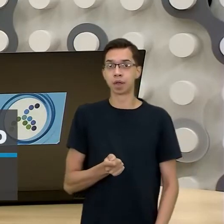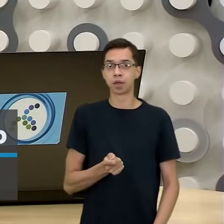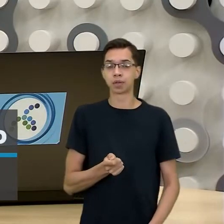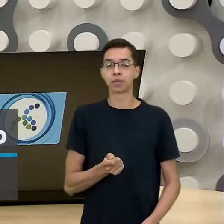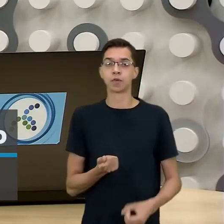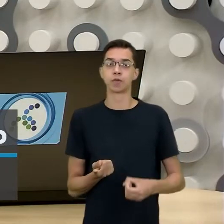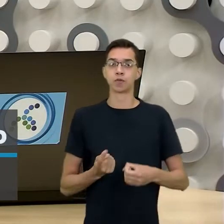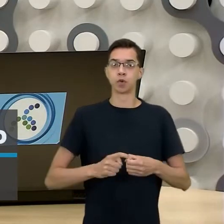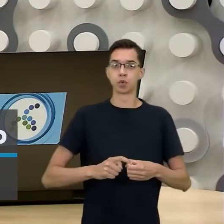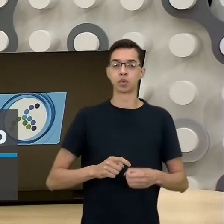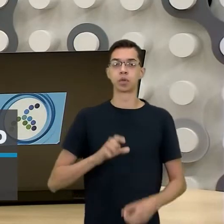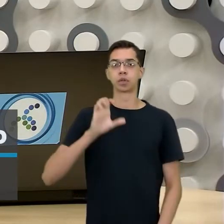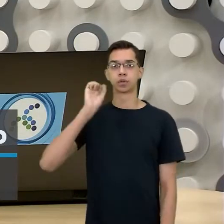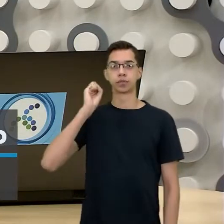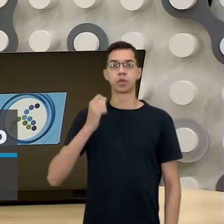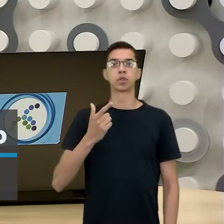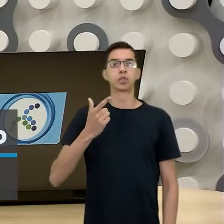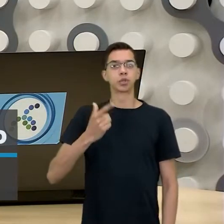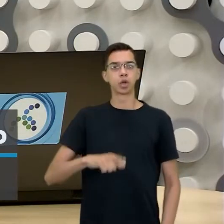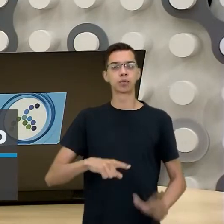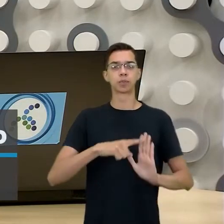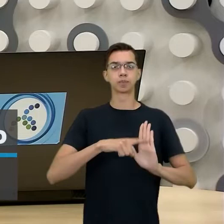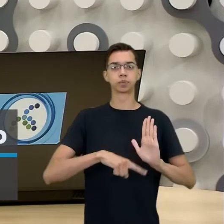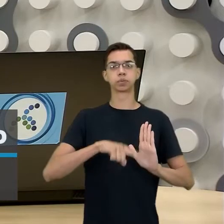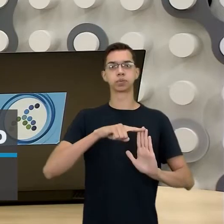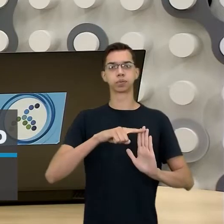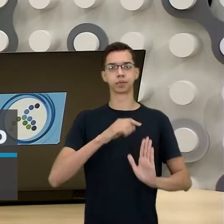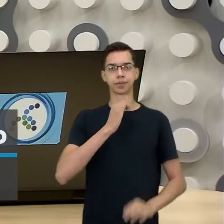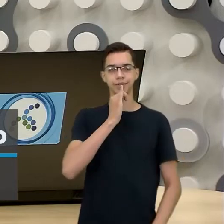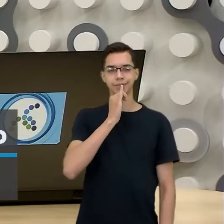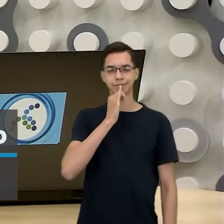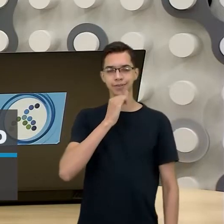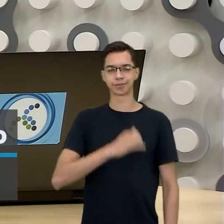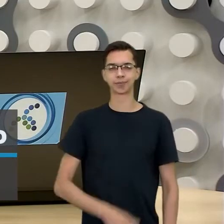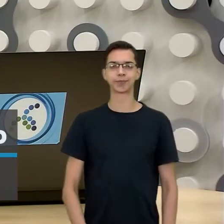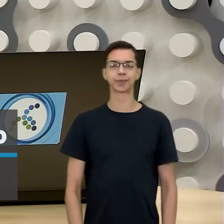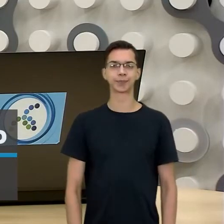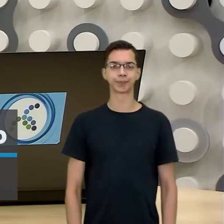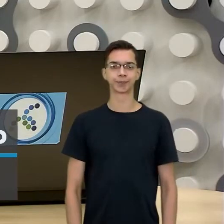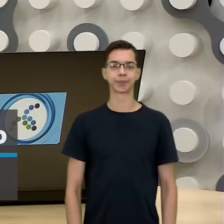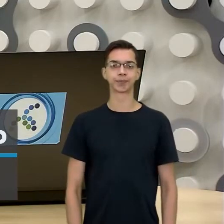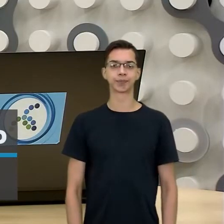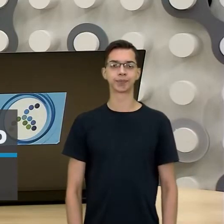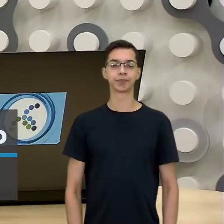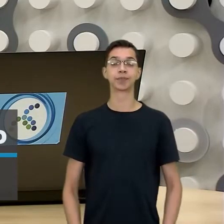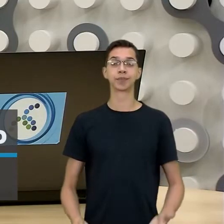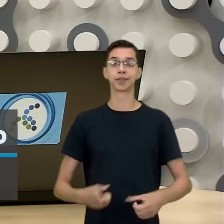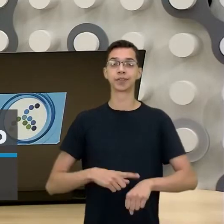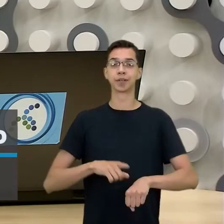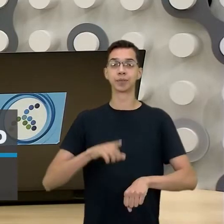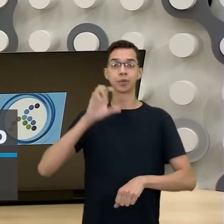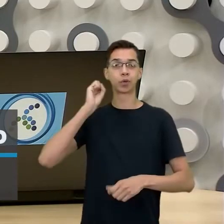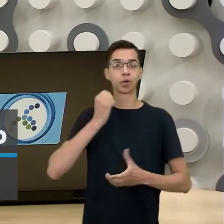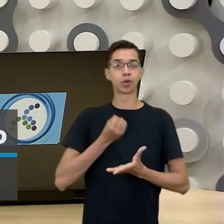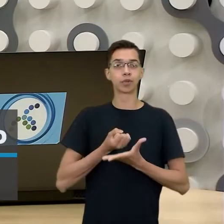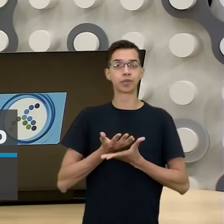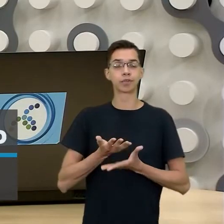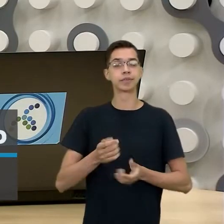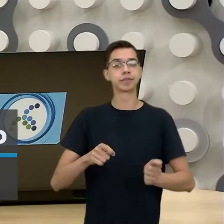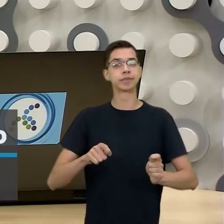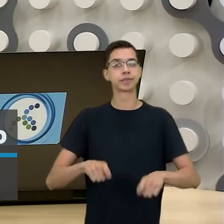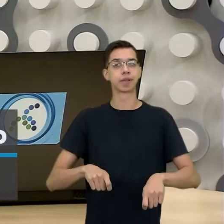Então, às vezes, esse ganho de tempo que teoricamente você tem ouvindo um podcast antes de ler a